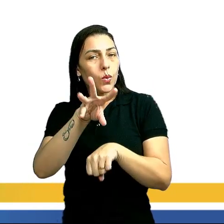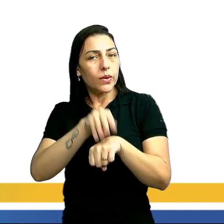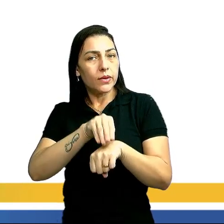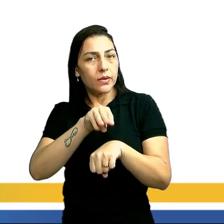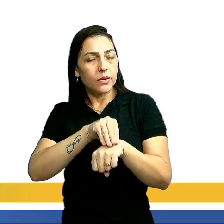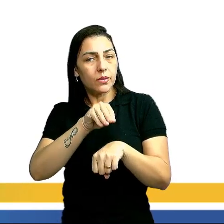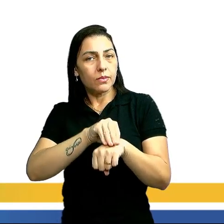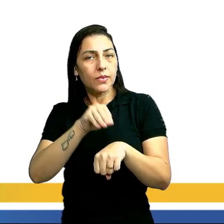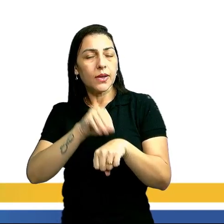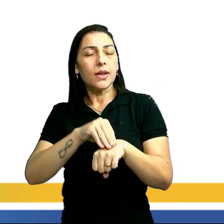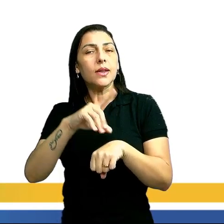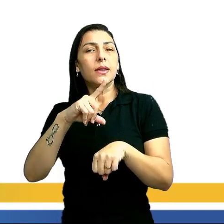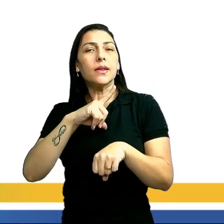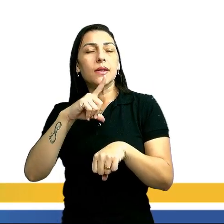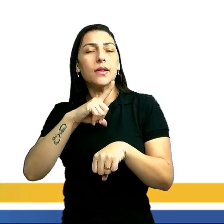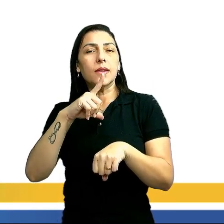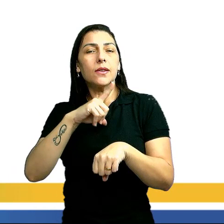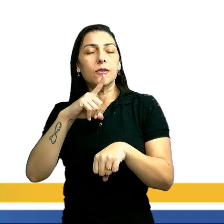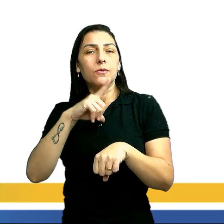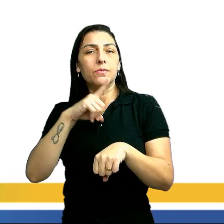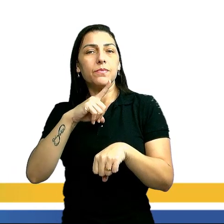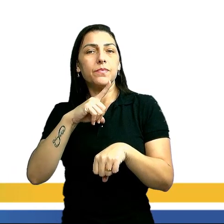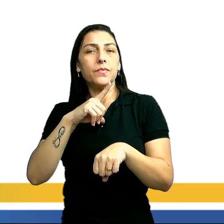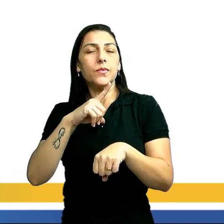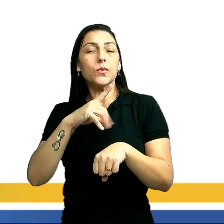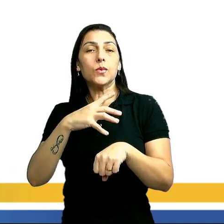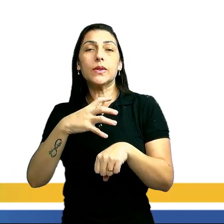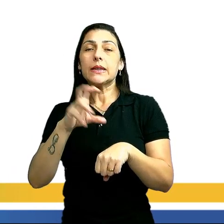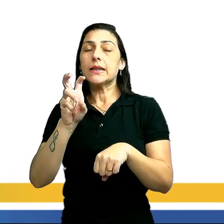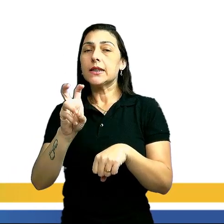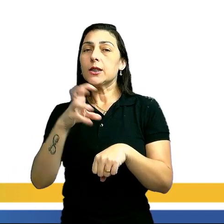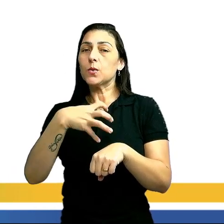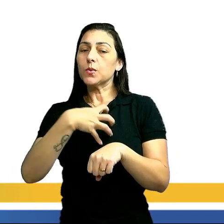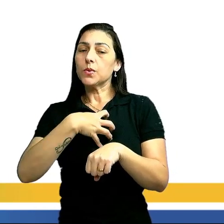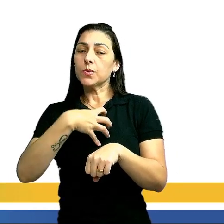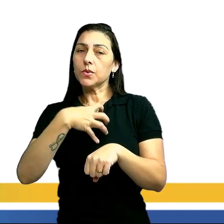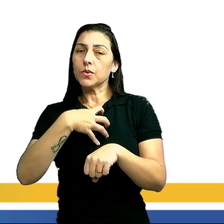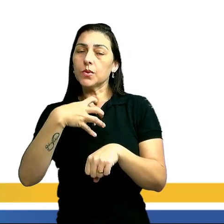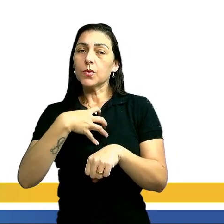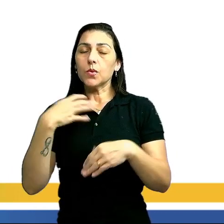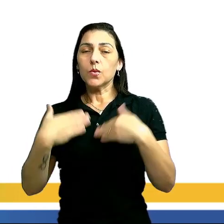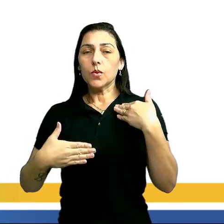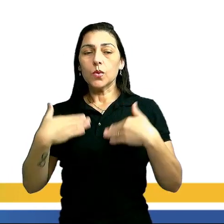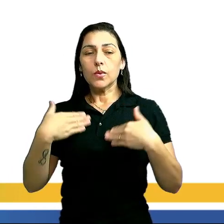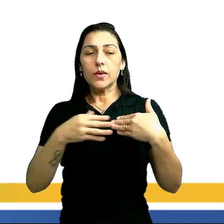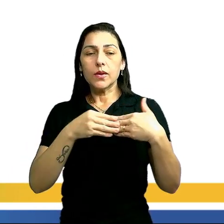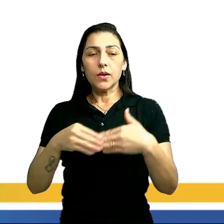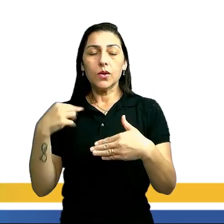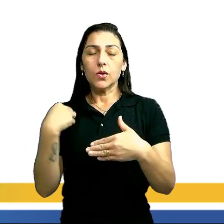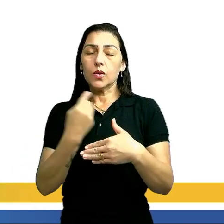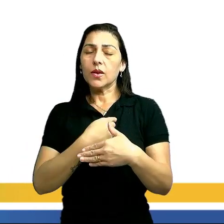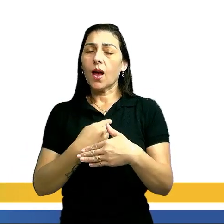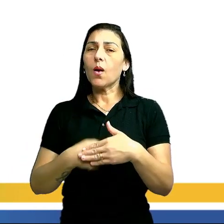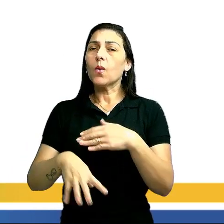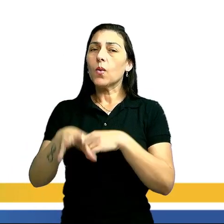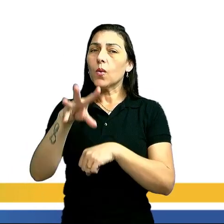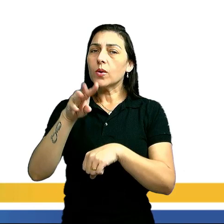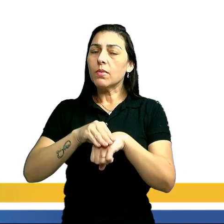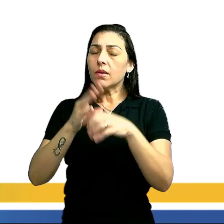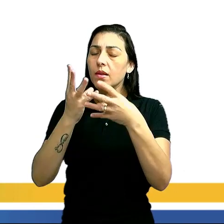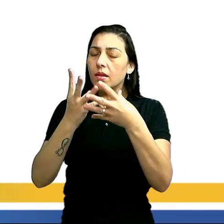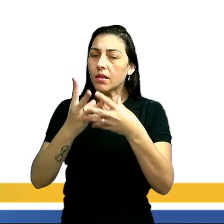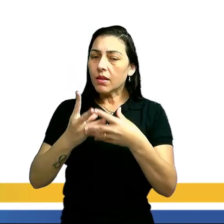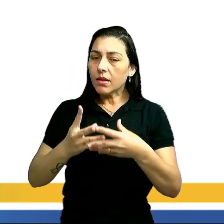conhecimento obtida através dos sentidos, que vai levar a gente ao conhecimento